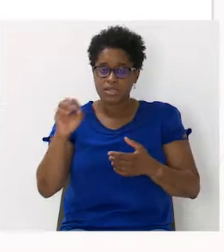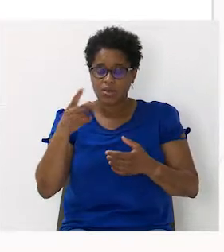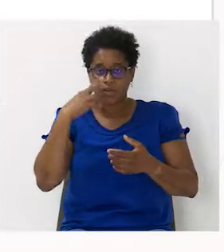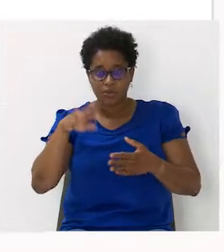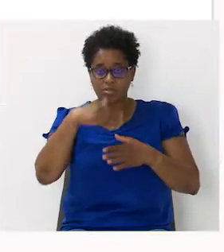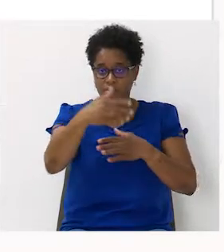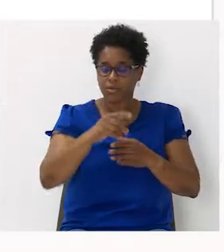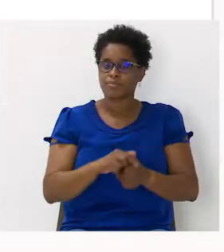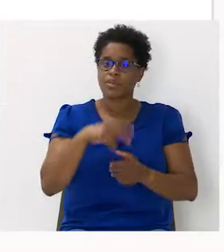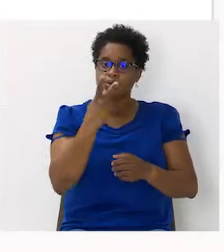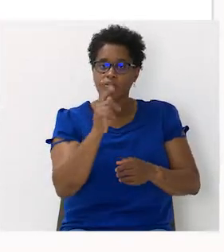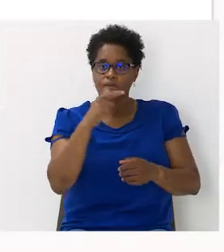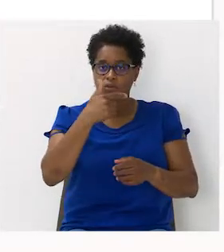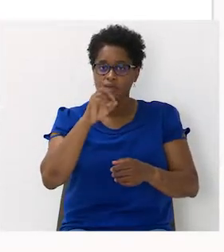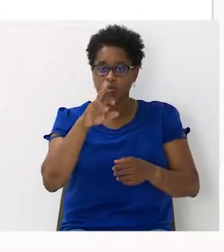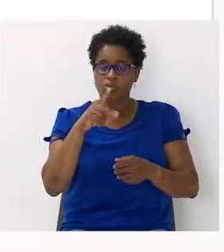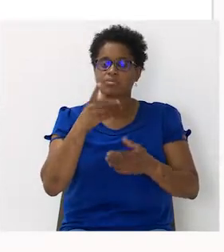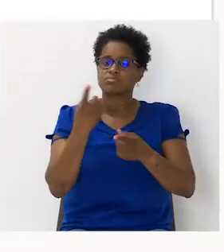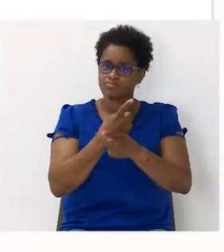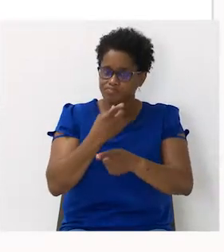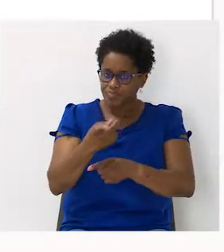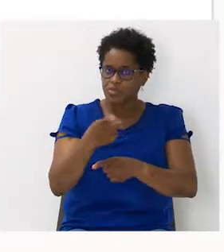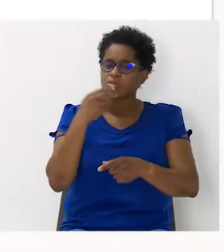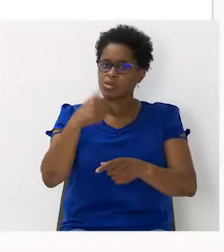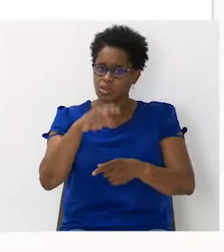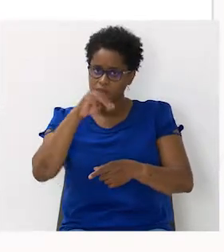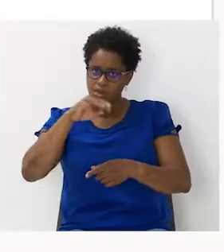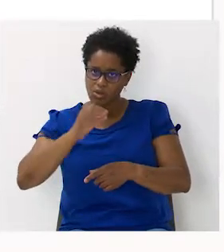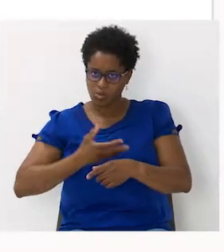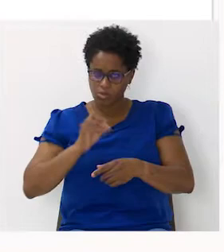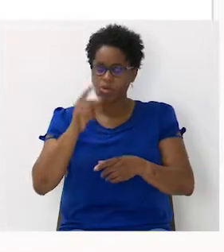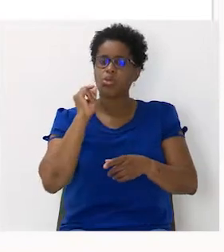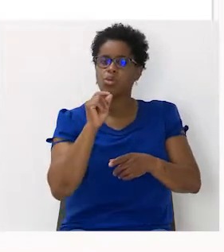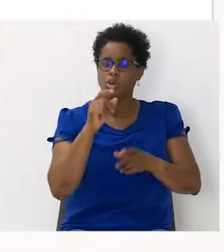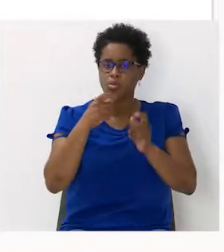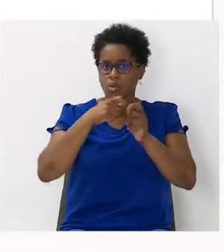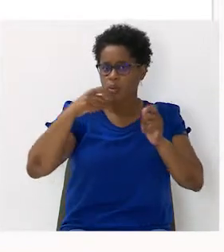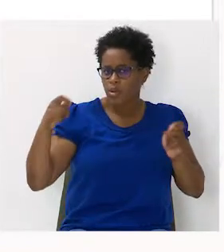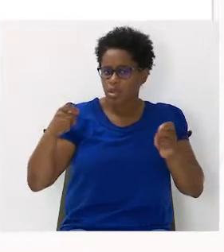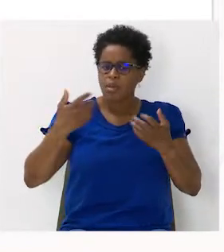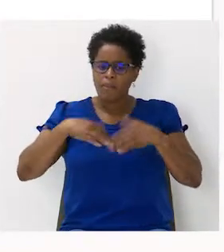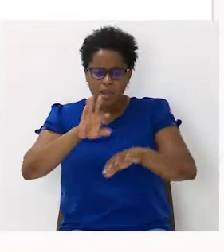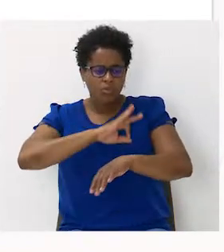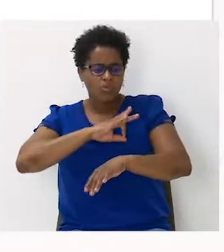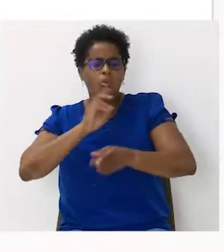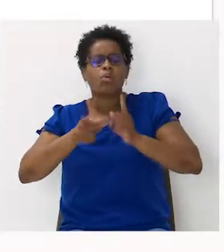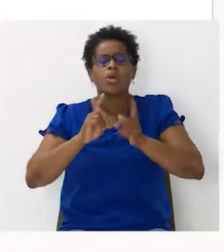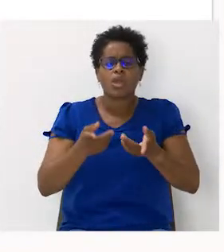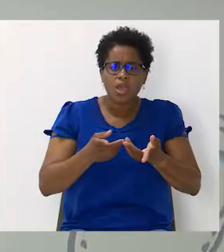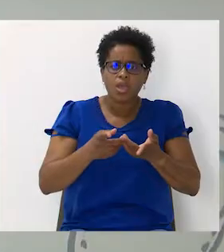por ter módulo, que nós chamamos de comprimento. Professor, o que é essa palavra